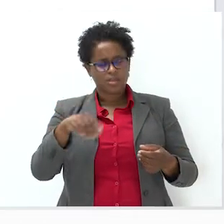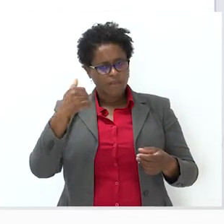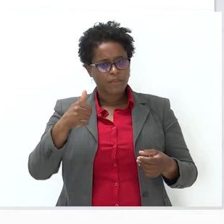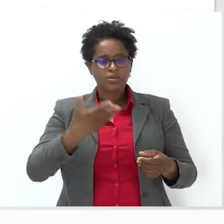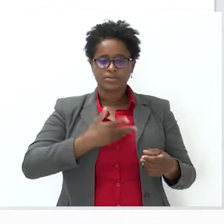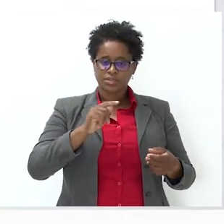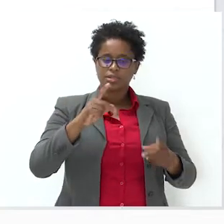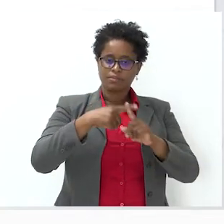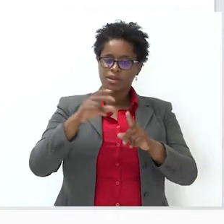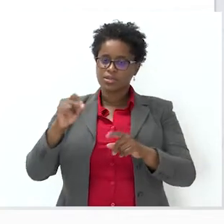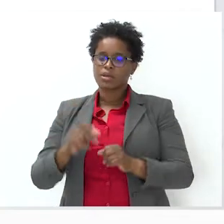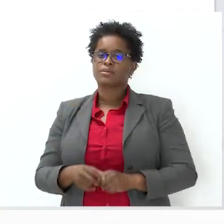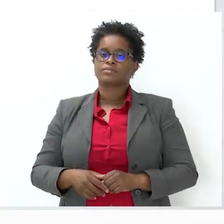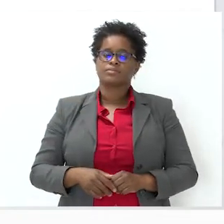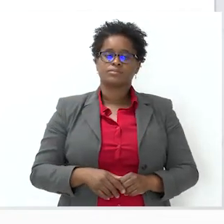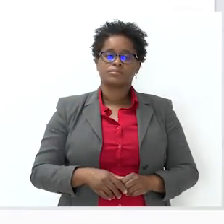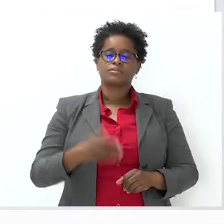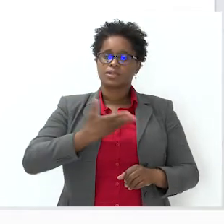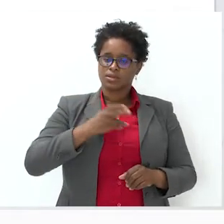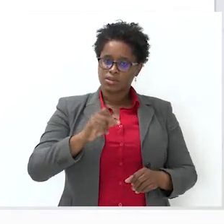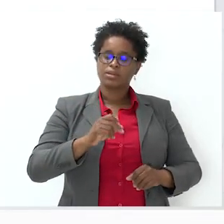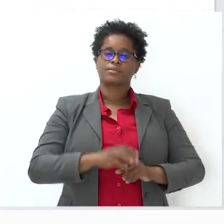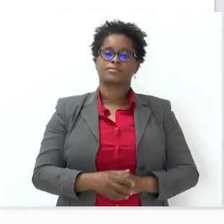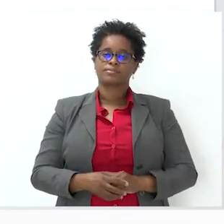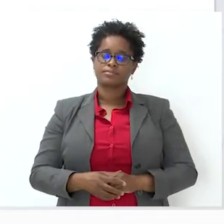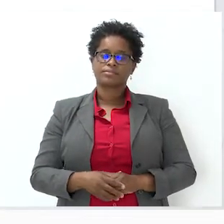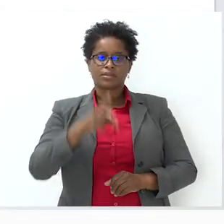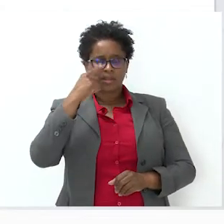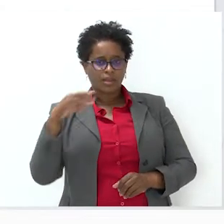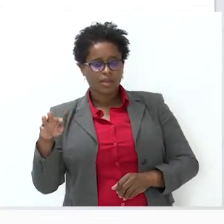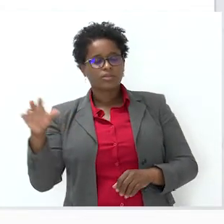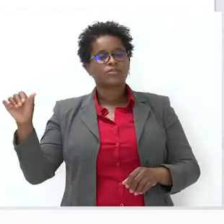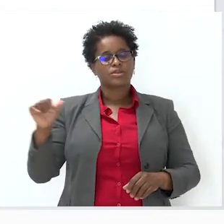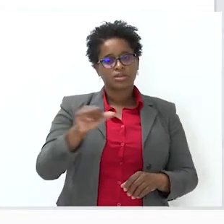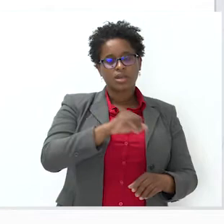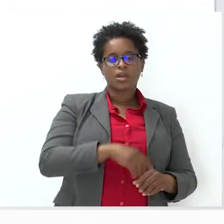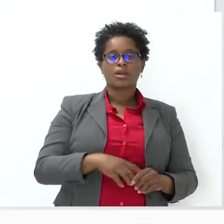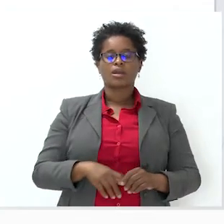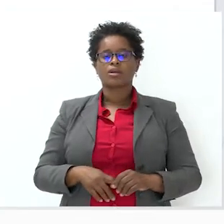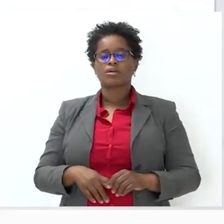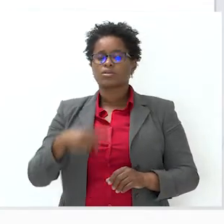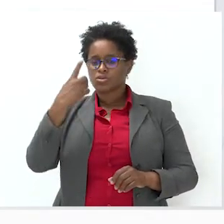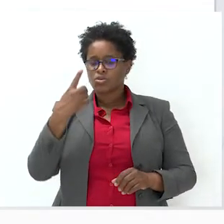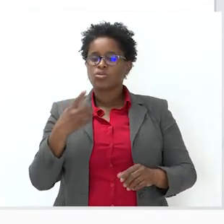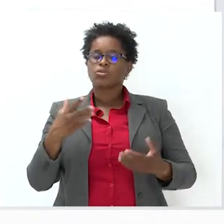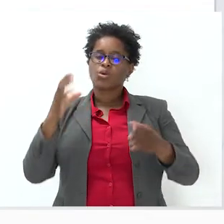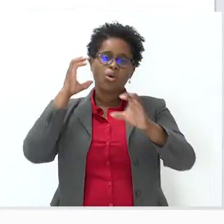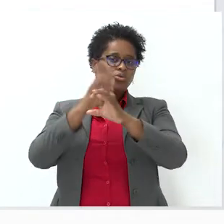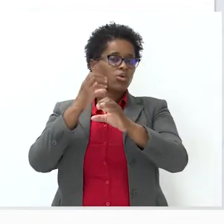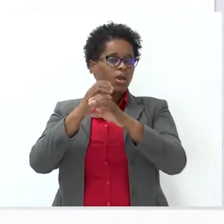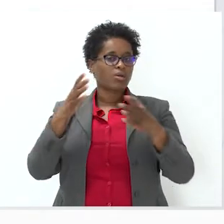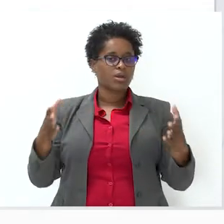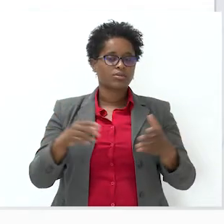De mais a é igual a de. Eles viajaram num autocarro branco.